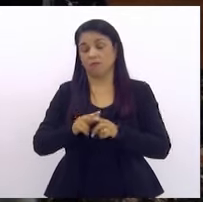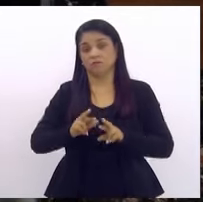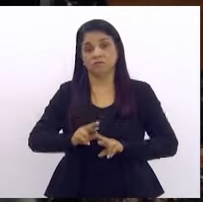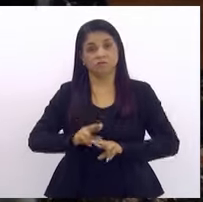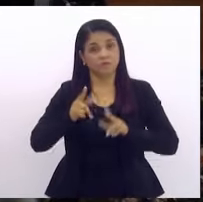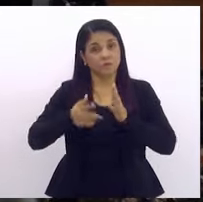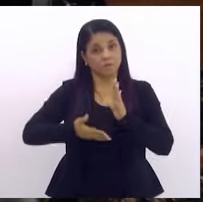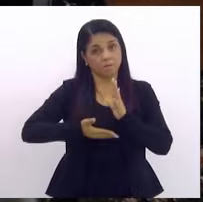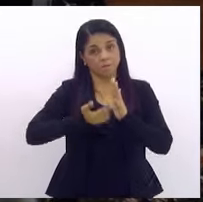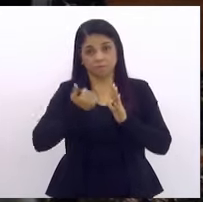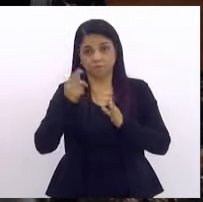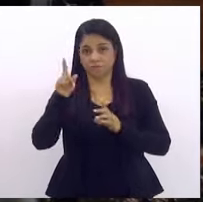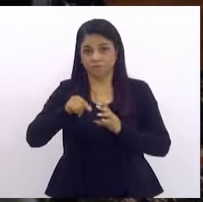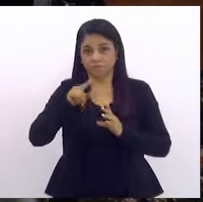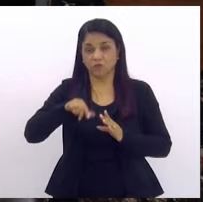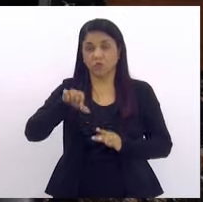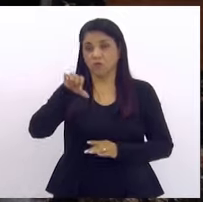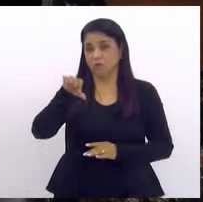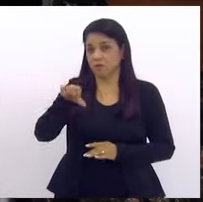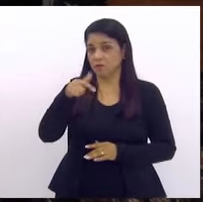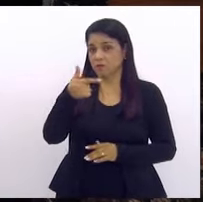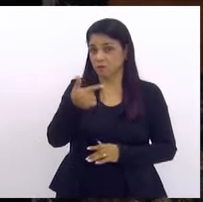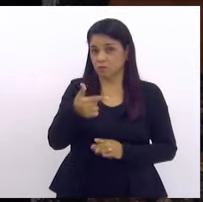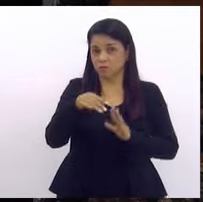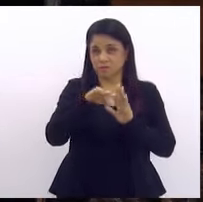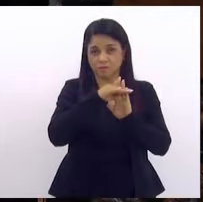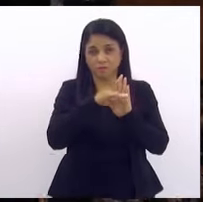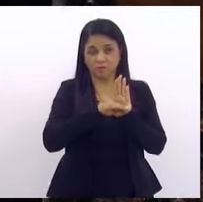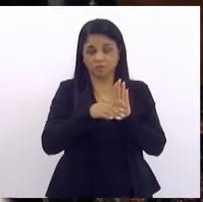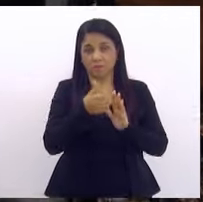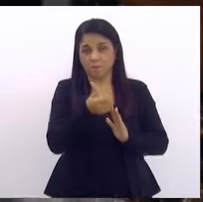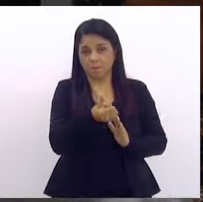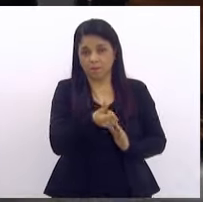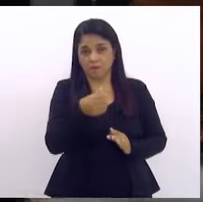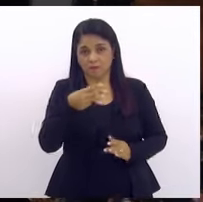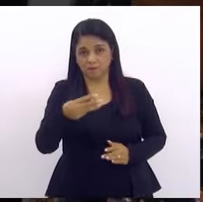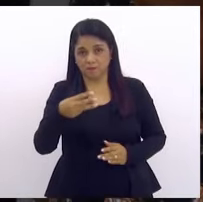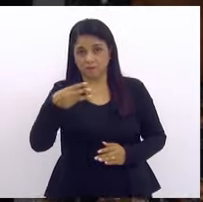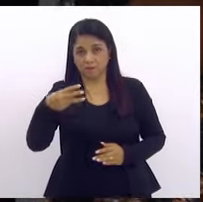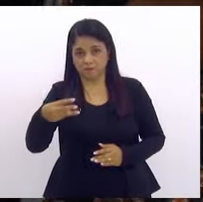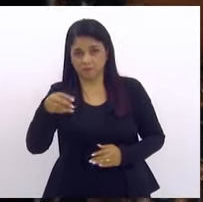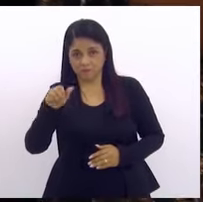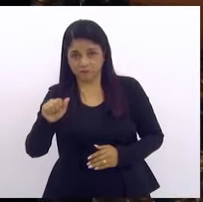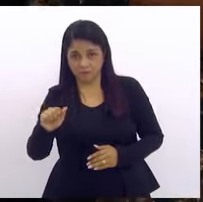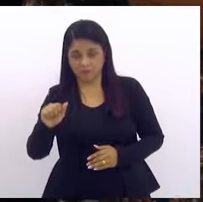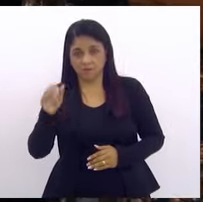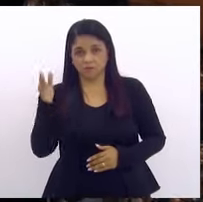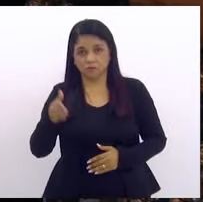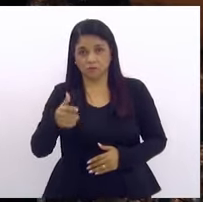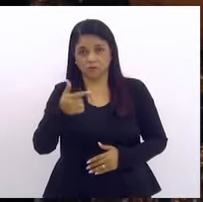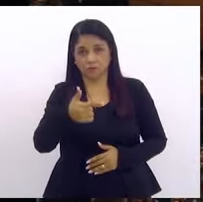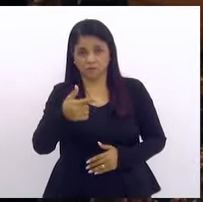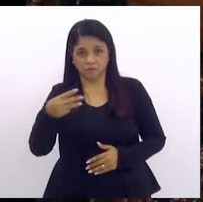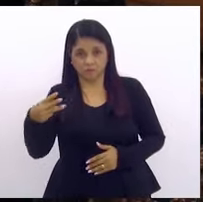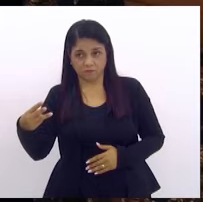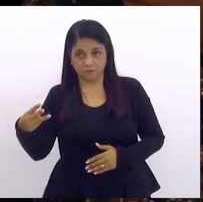é o item 92 da pauta 633A de 2023.